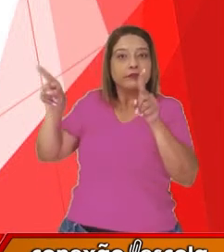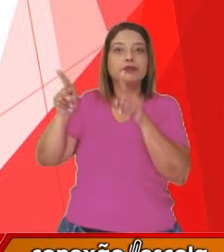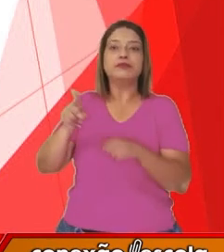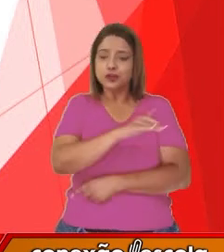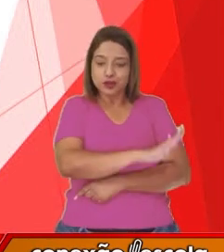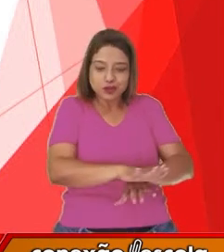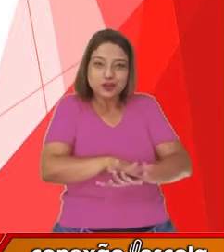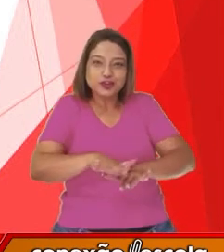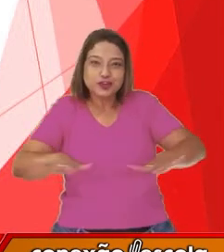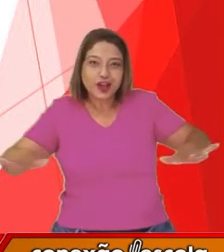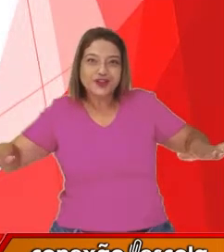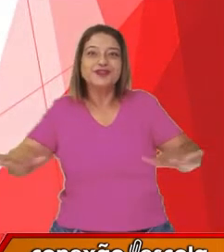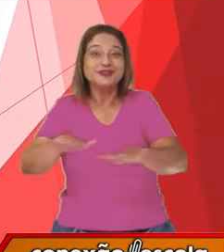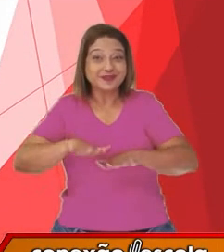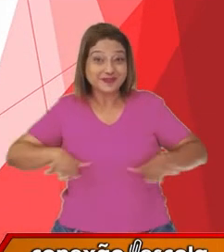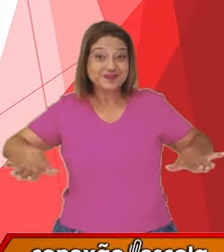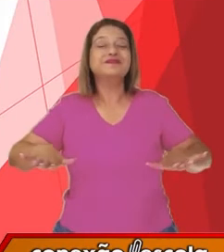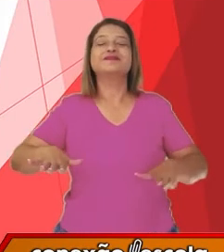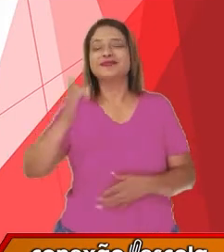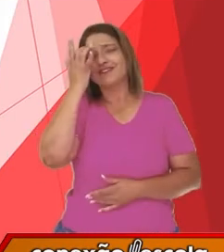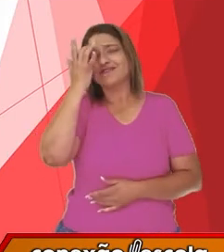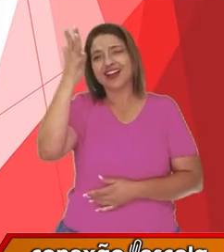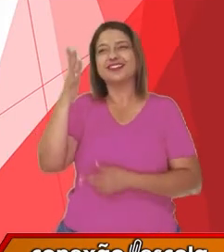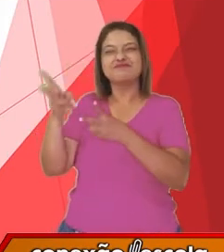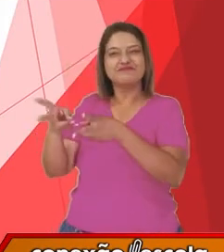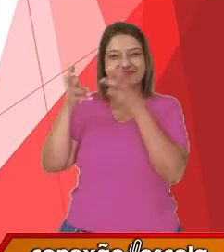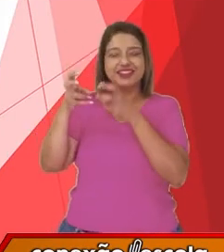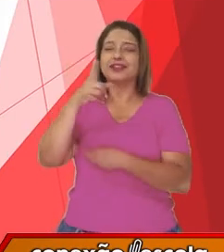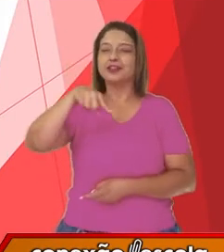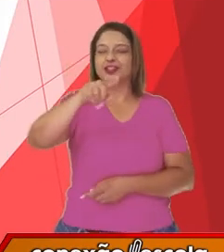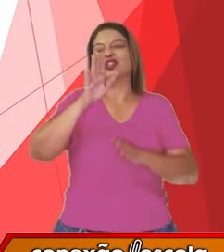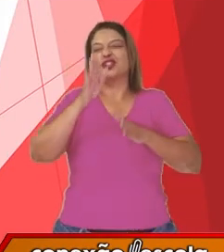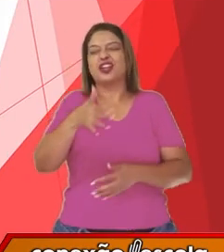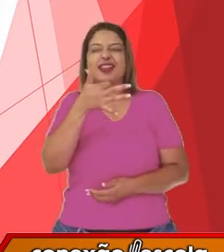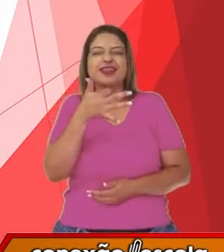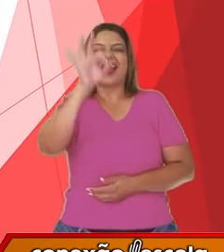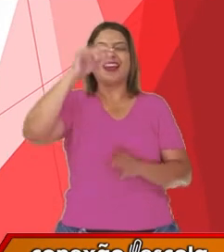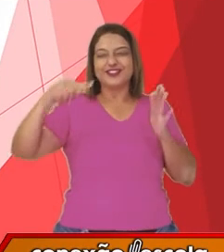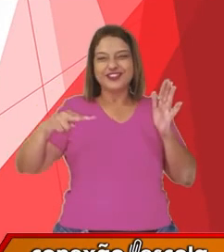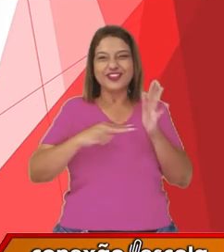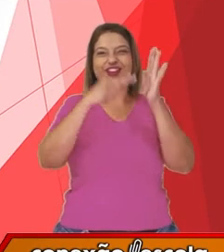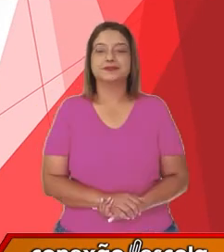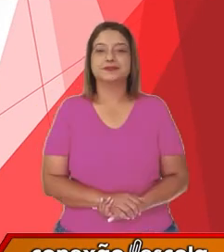né? Tenho certeza que vocês já estão nota 10 em relação a trabalhar com